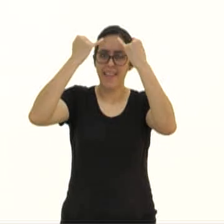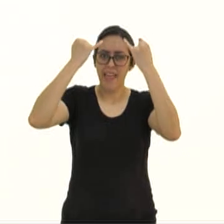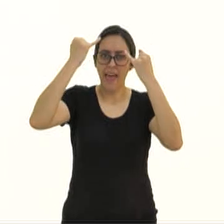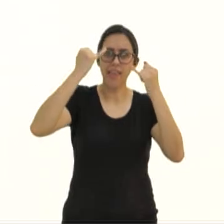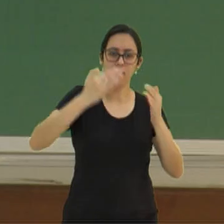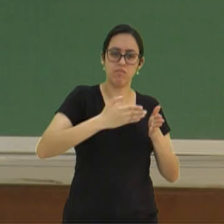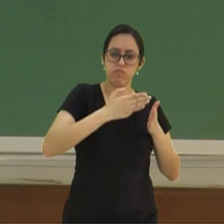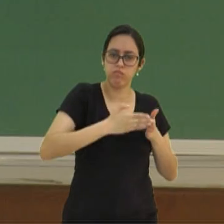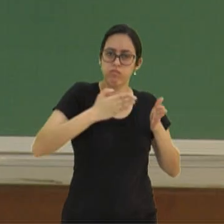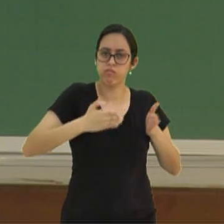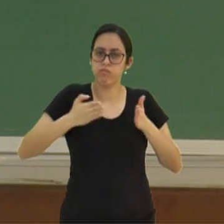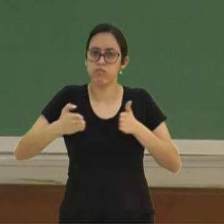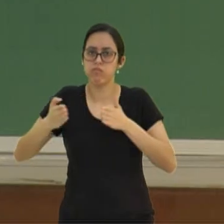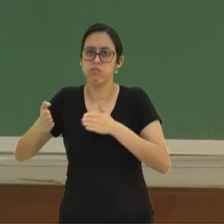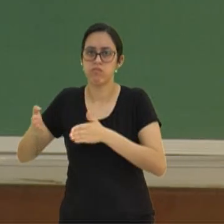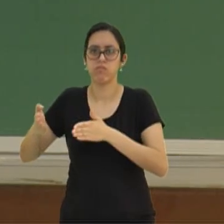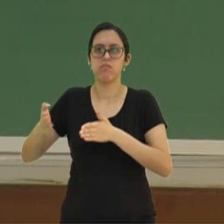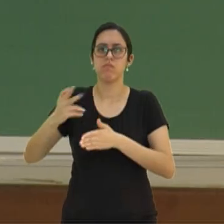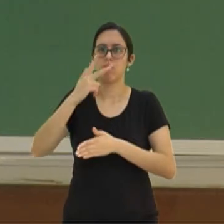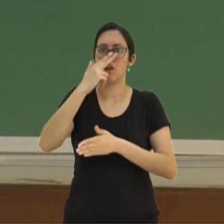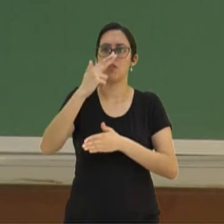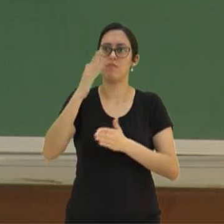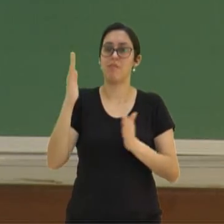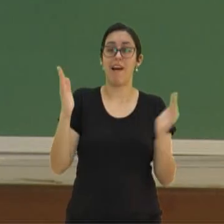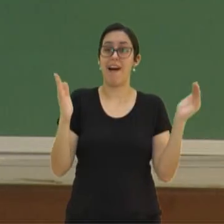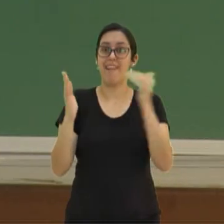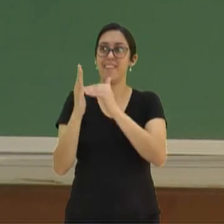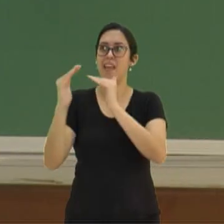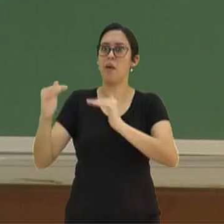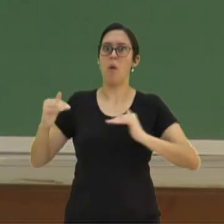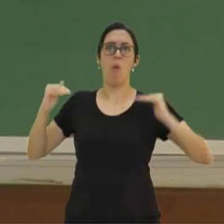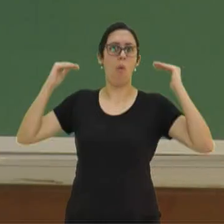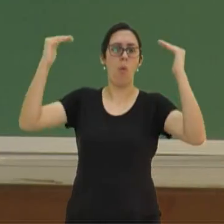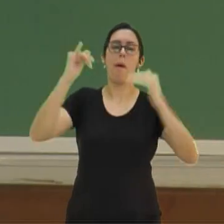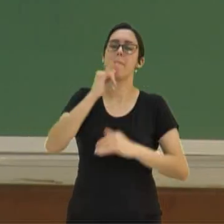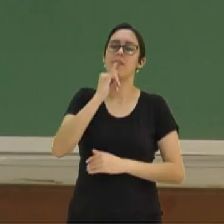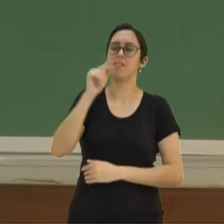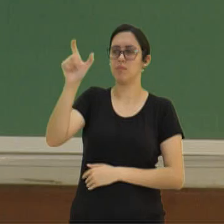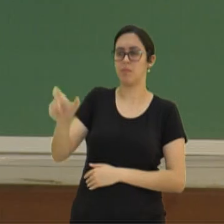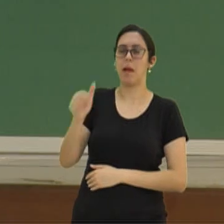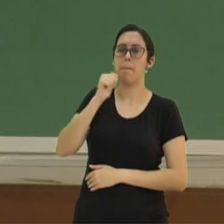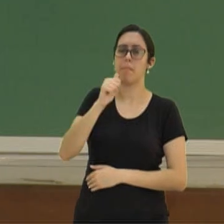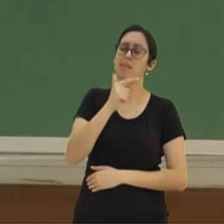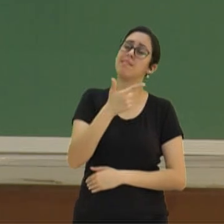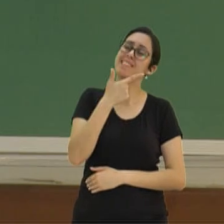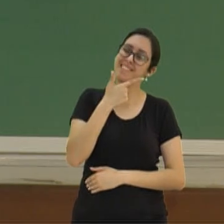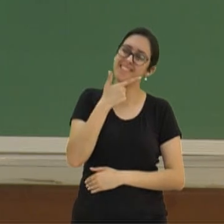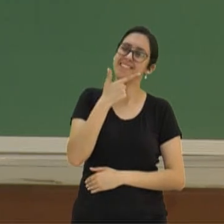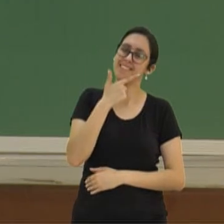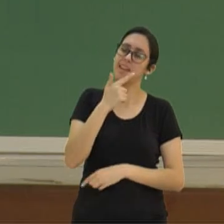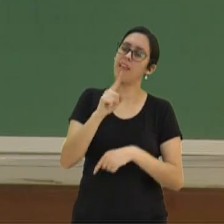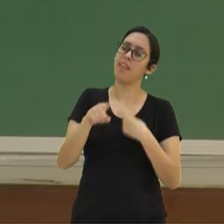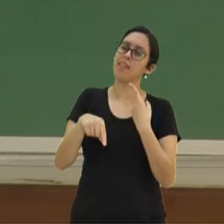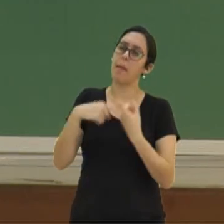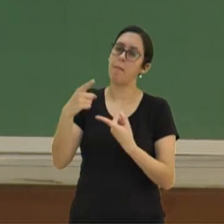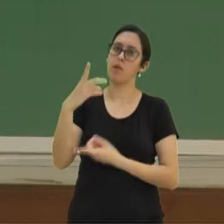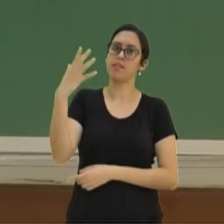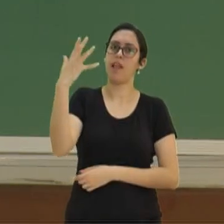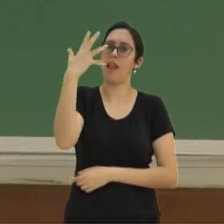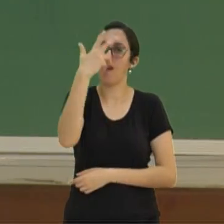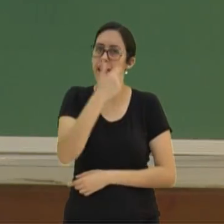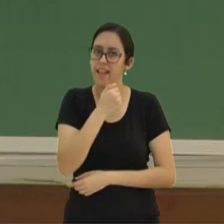crescente, em direção a um clímax. Então, ela era simpática, ficou linda, ficou lindíssima, quer